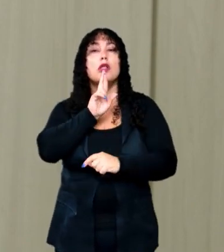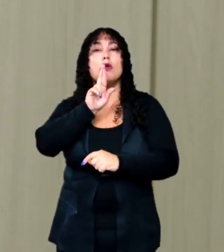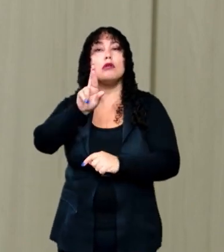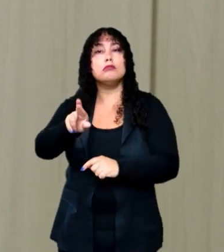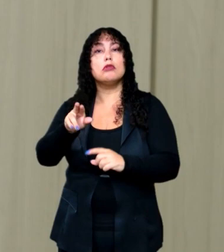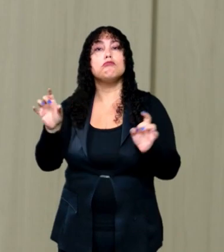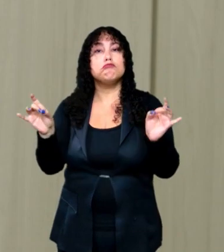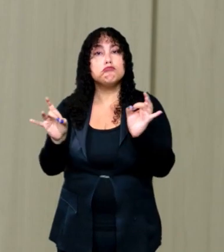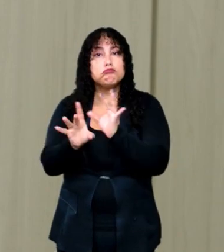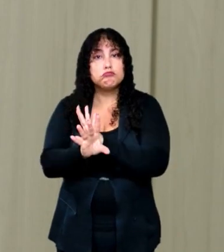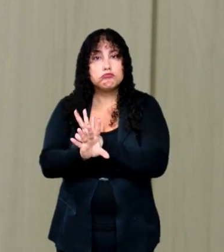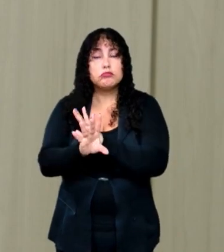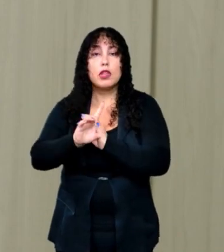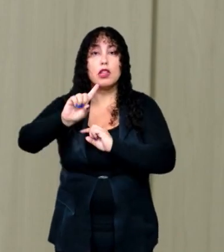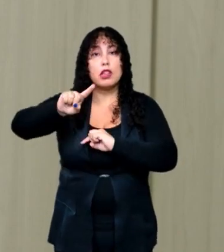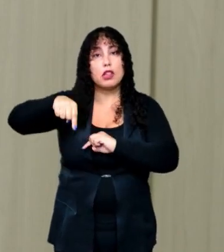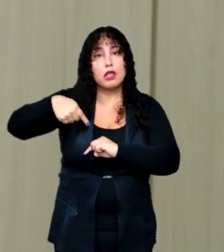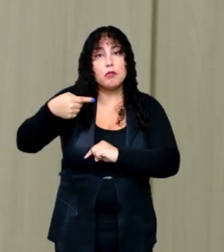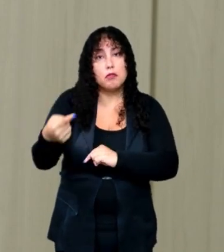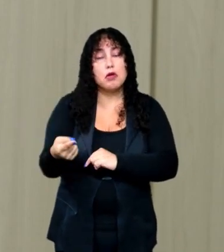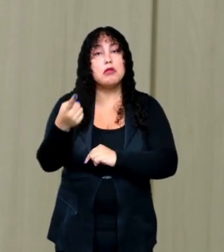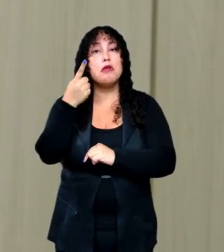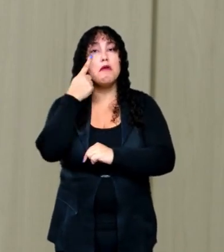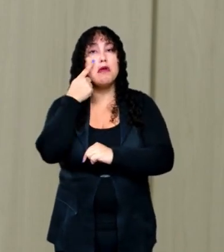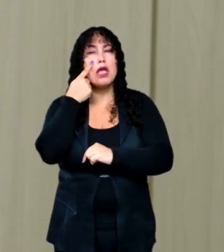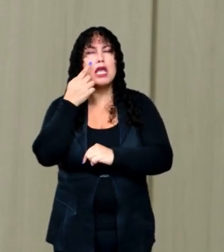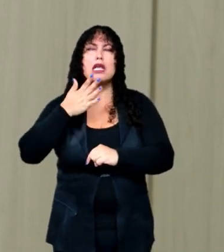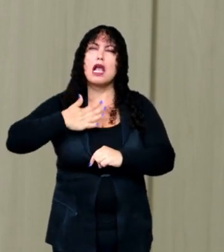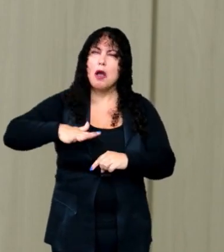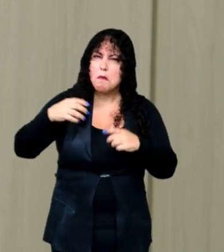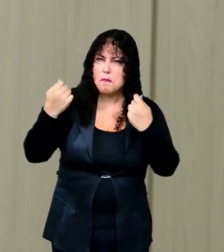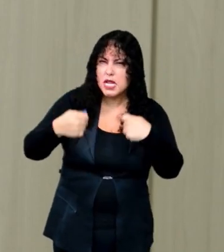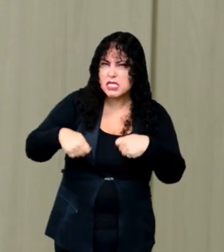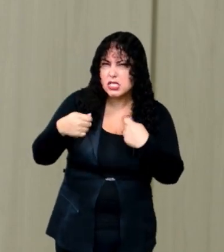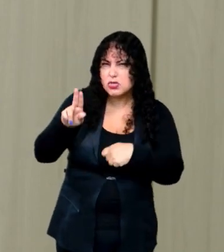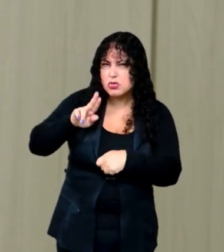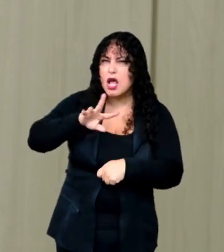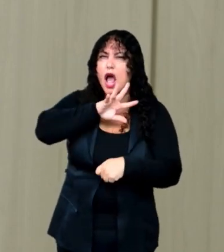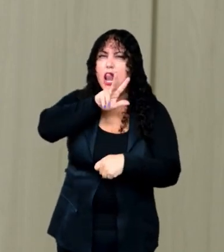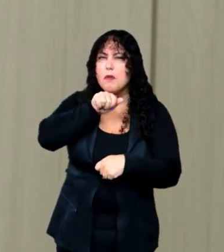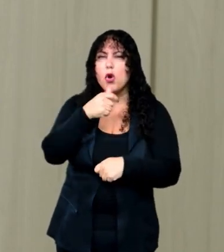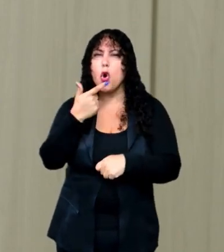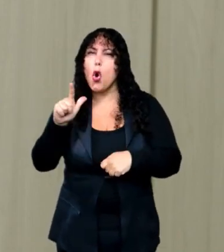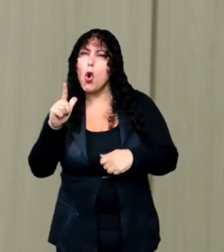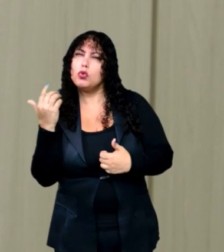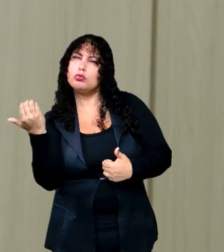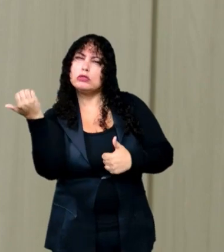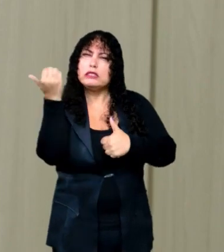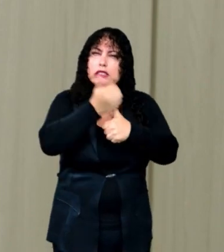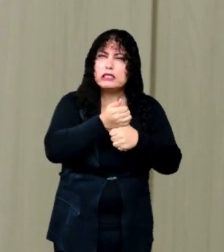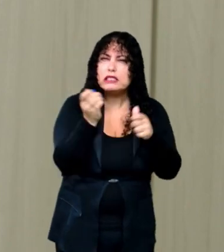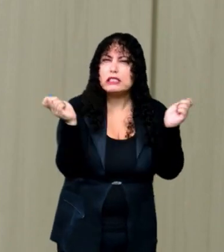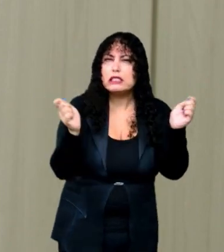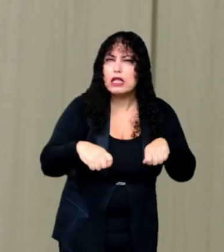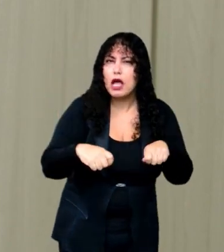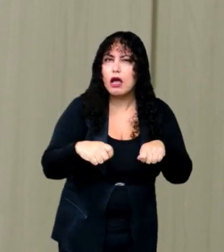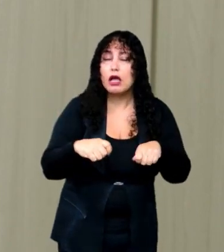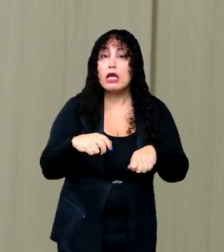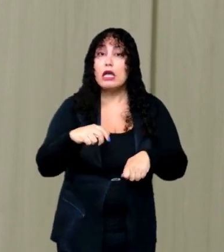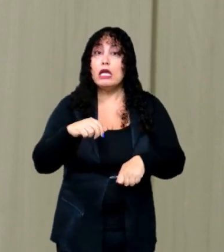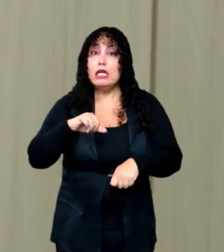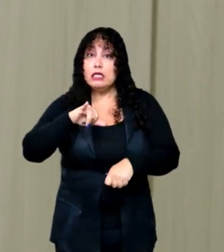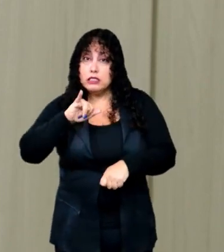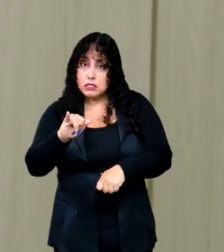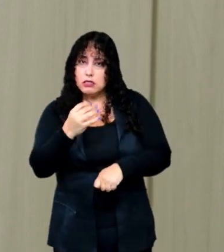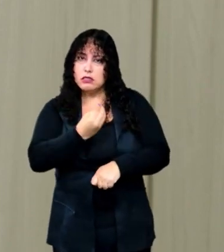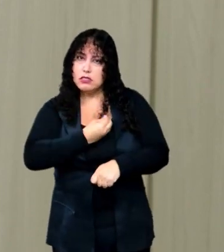coerente. Depois, eu preciso ver, calma aí, eu preciso usar animais? Ou existem métodos substitutivos para isso? Se existem